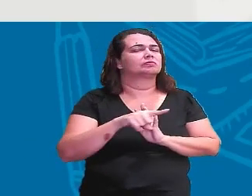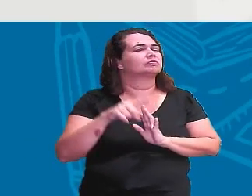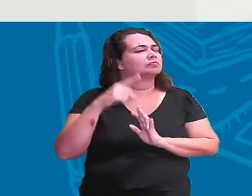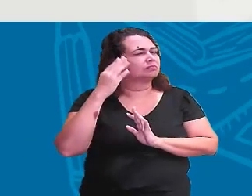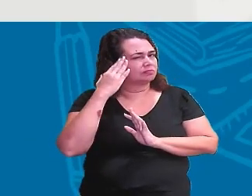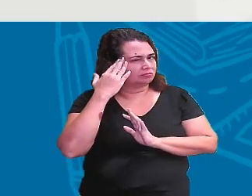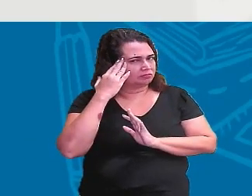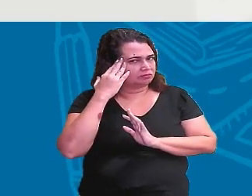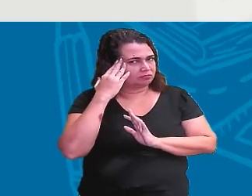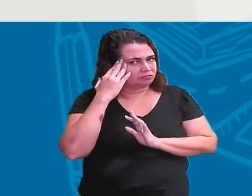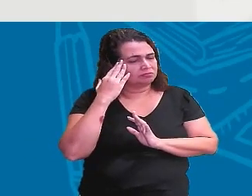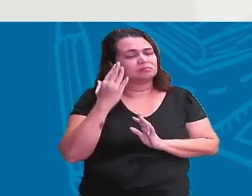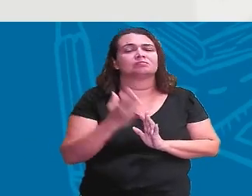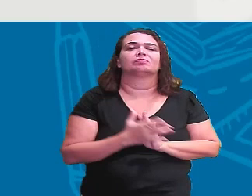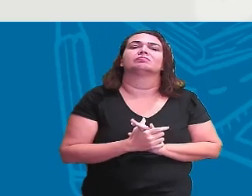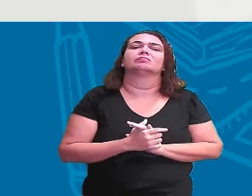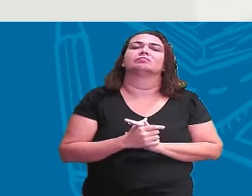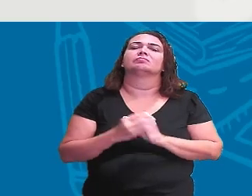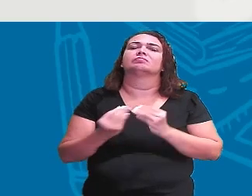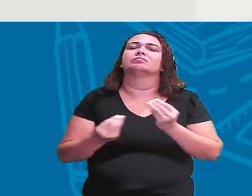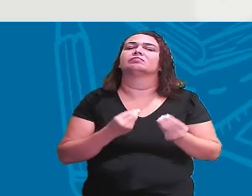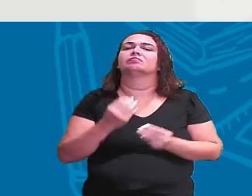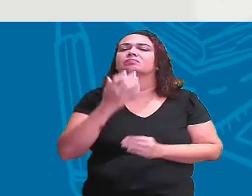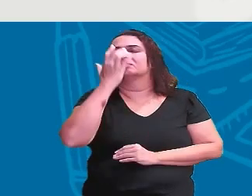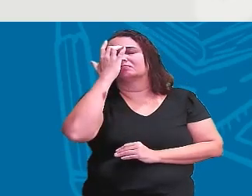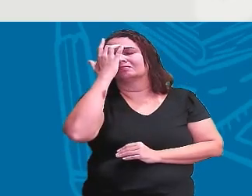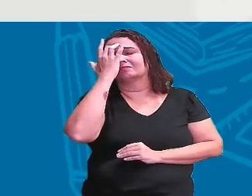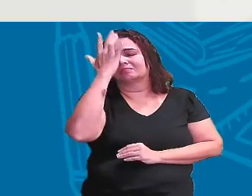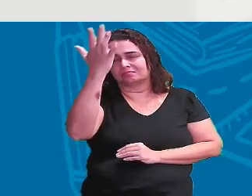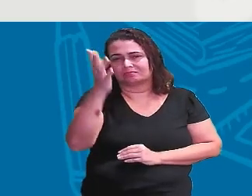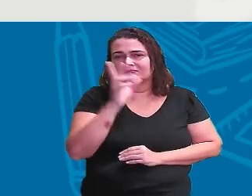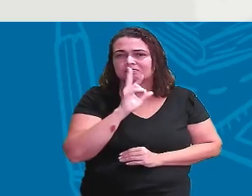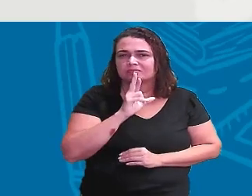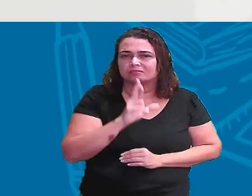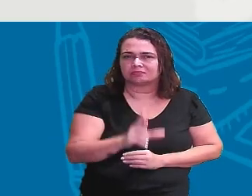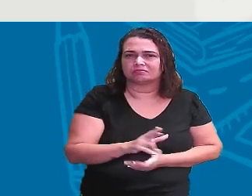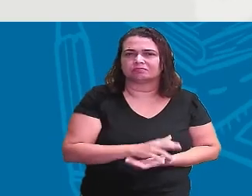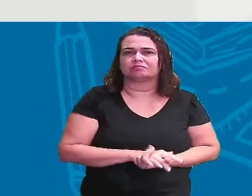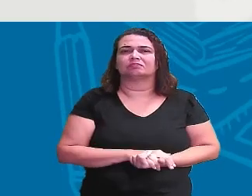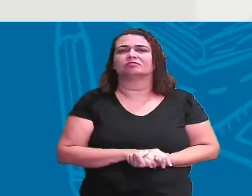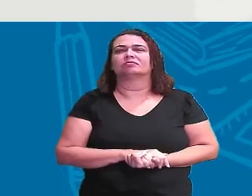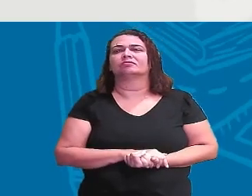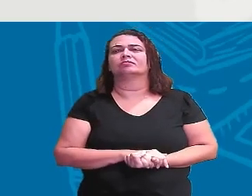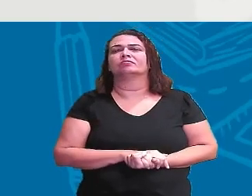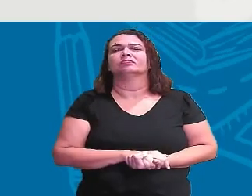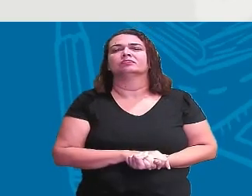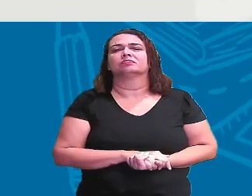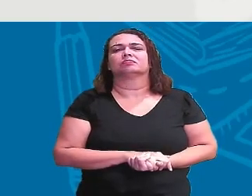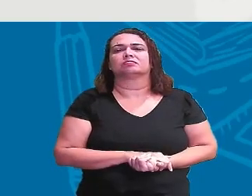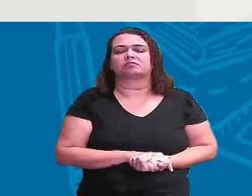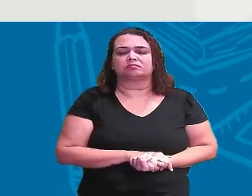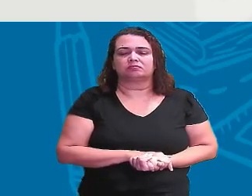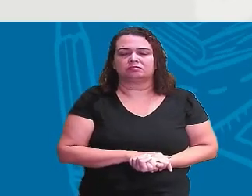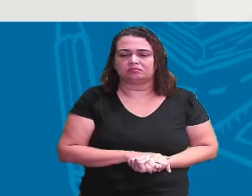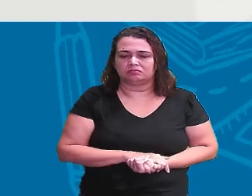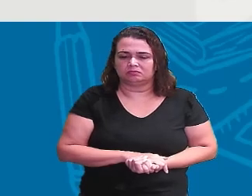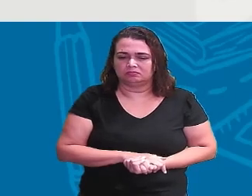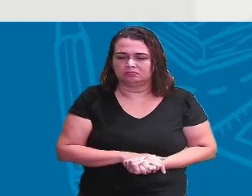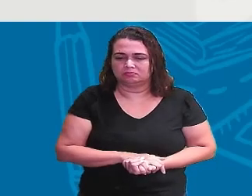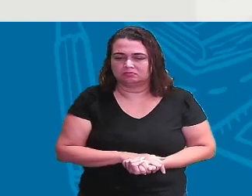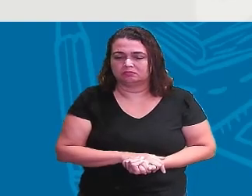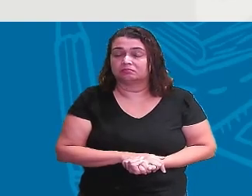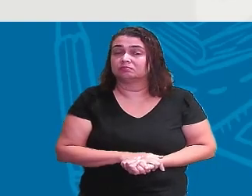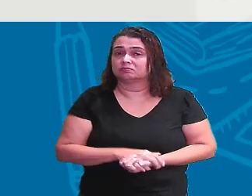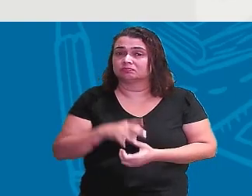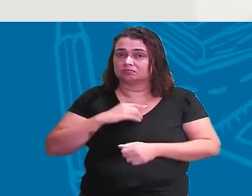tudo que a gente aprendeu, vocês vão ver como se torna fácil, tá certo, responder a essas perguntas. Os vasos sanguíneos